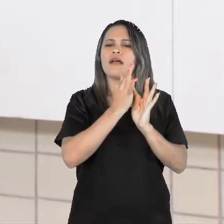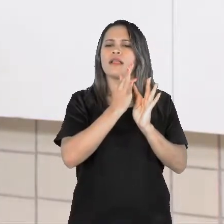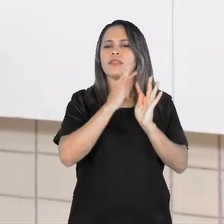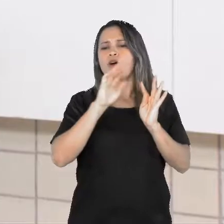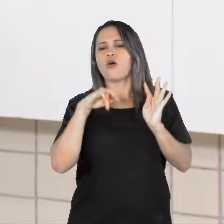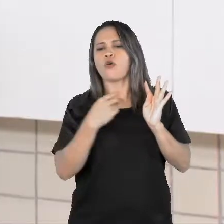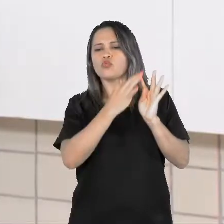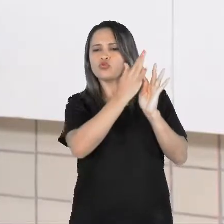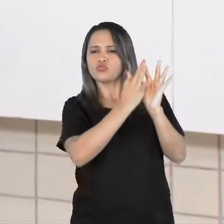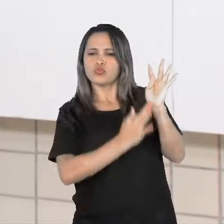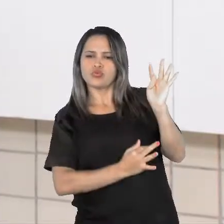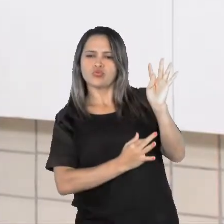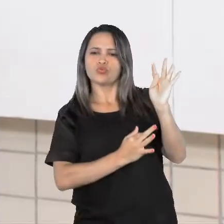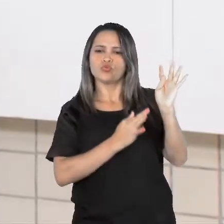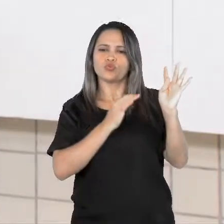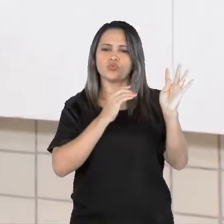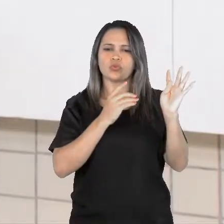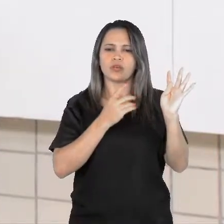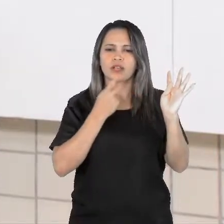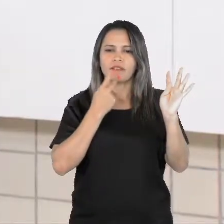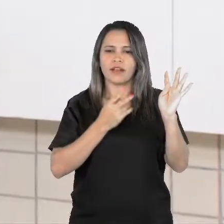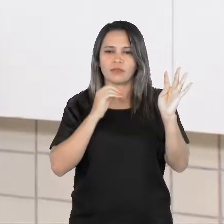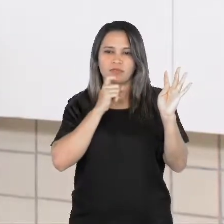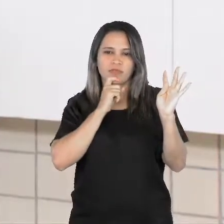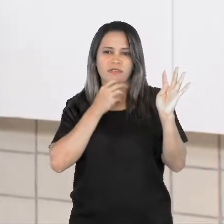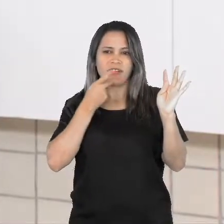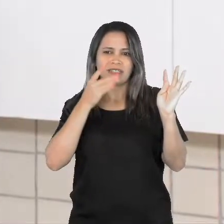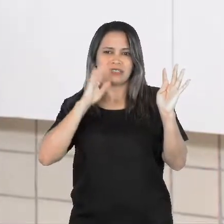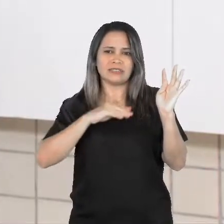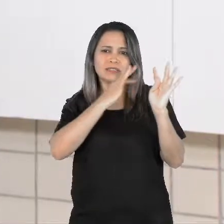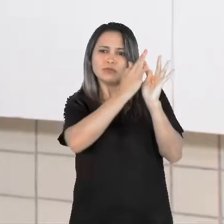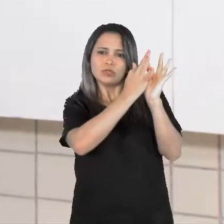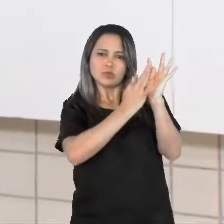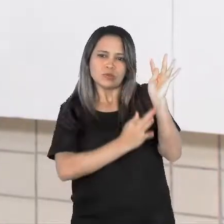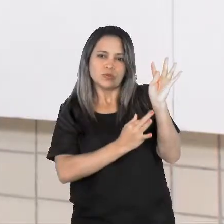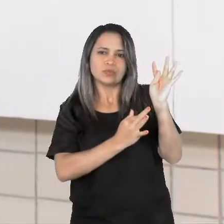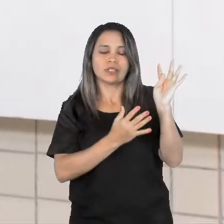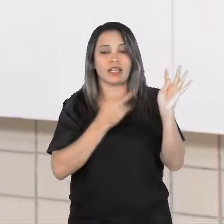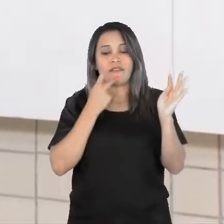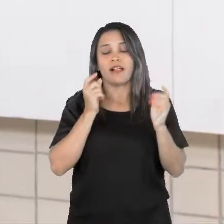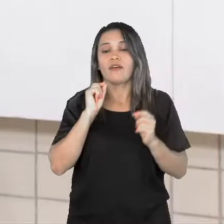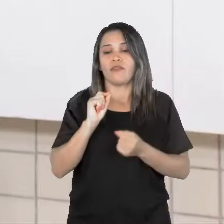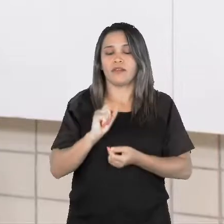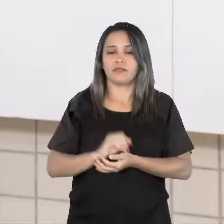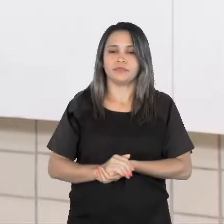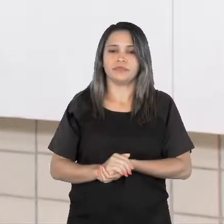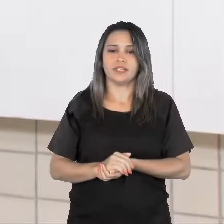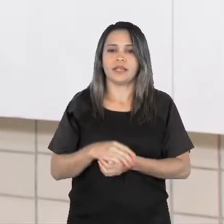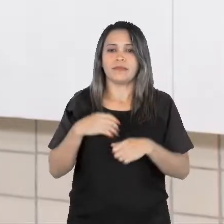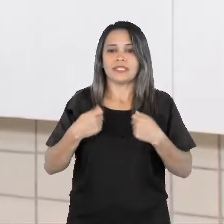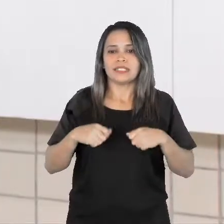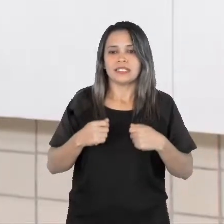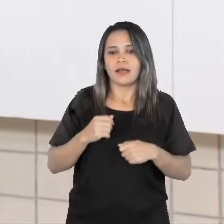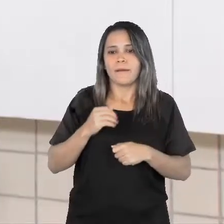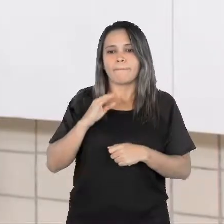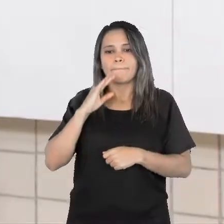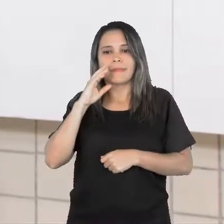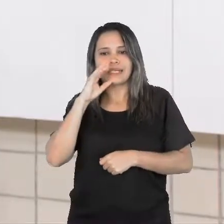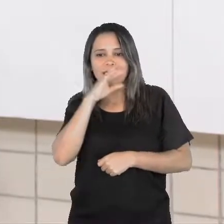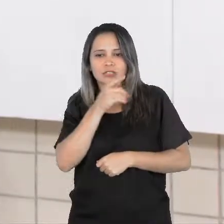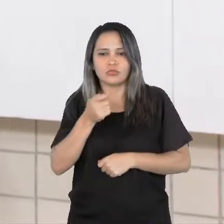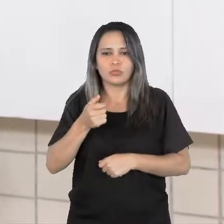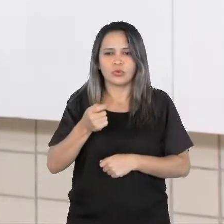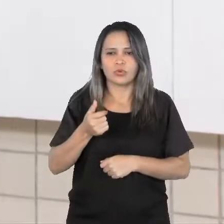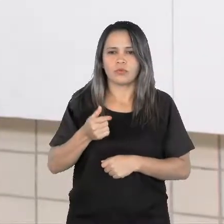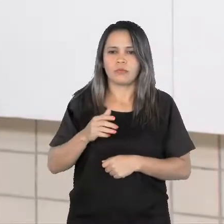diminui a temperatura. Quando está muito frio, a gente fala assim: diminui um pouco a temperatura. A gente quer dizer assim, para ficar mais quente um pouquinho. Só que a